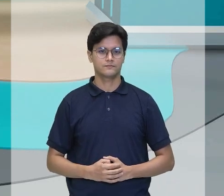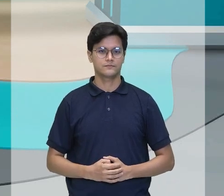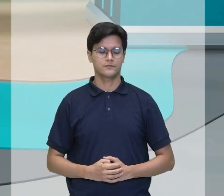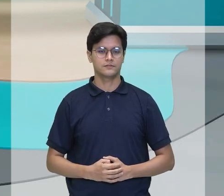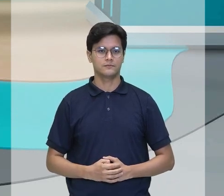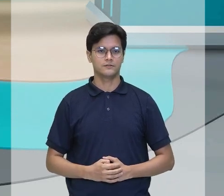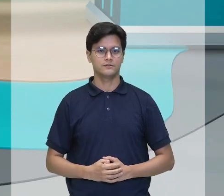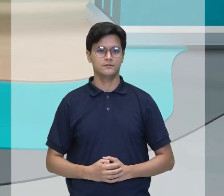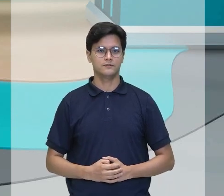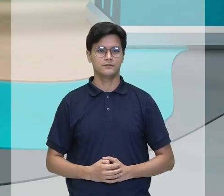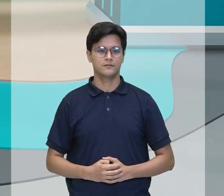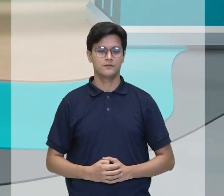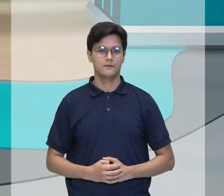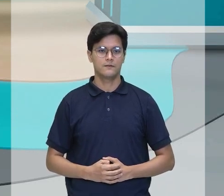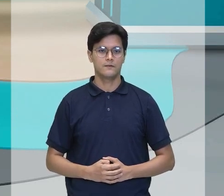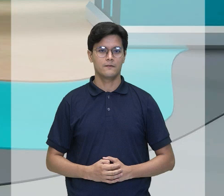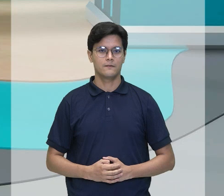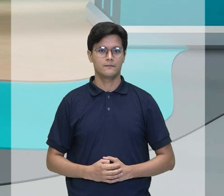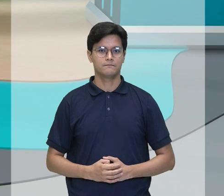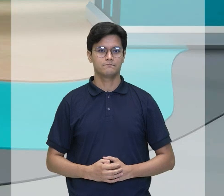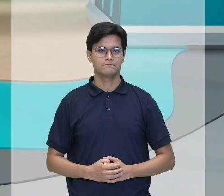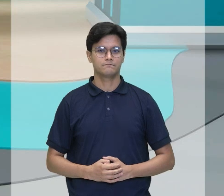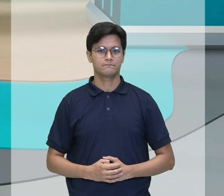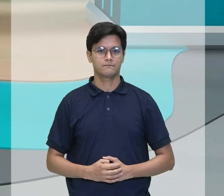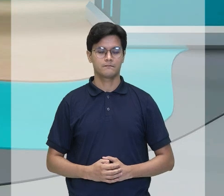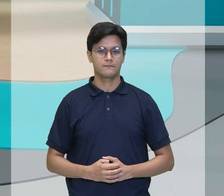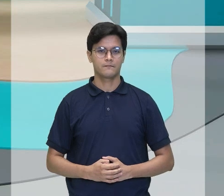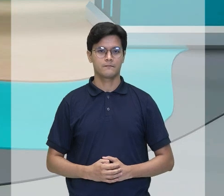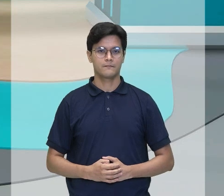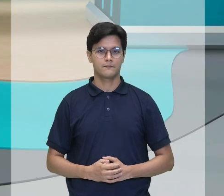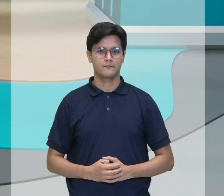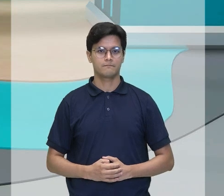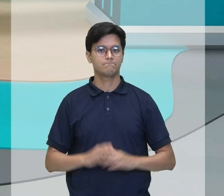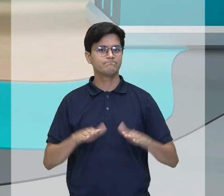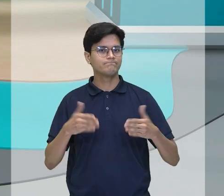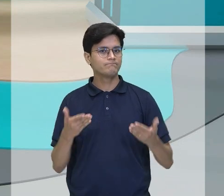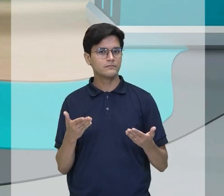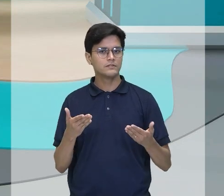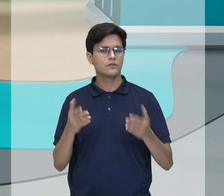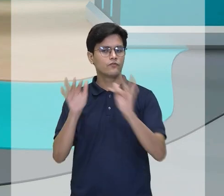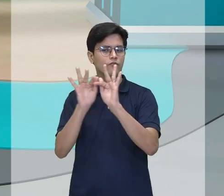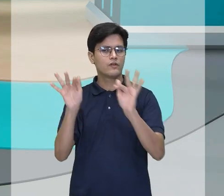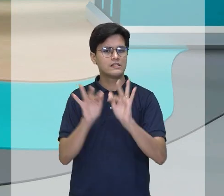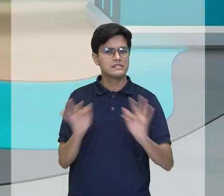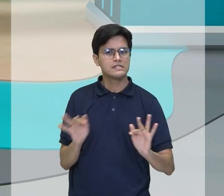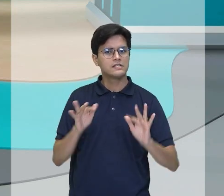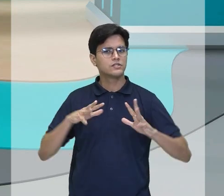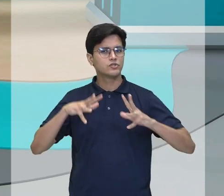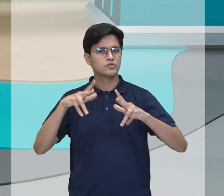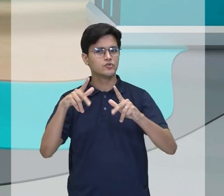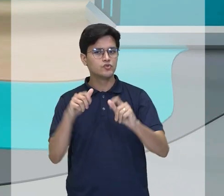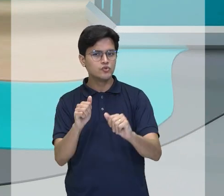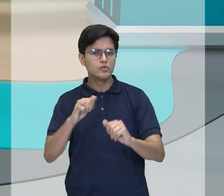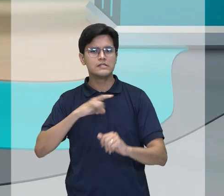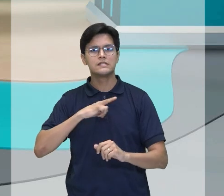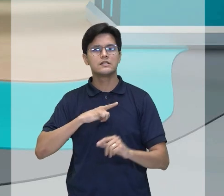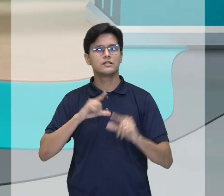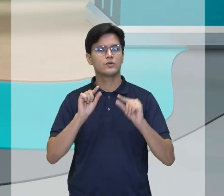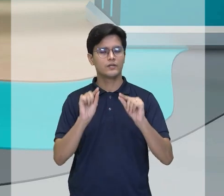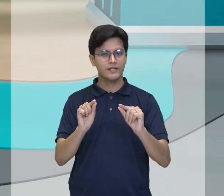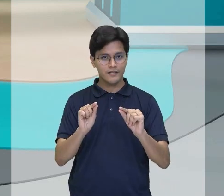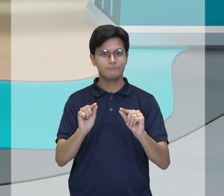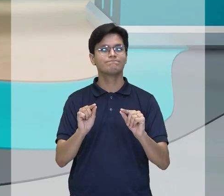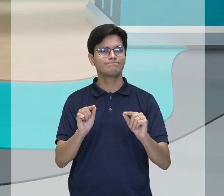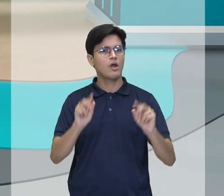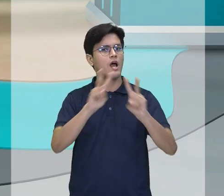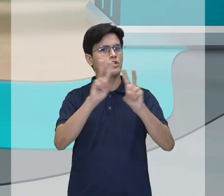him. Let's go for it. Então, todas essas frases apresentam o assunto da nossa aula de